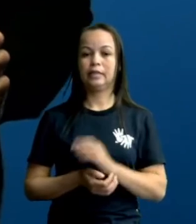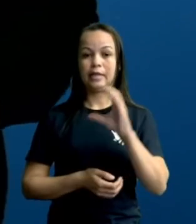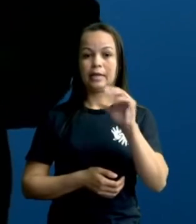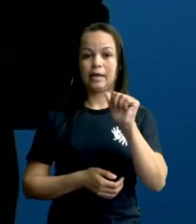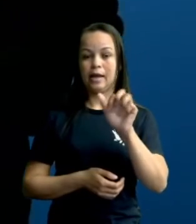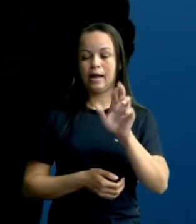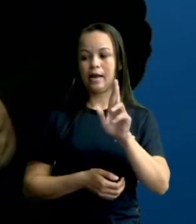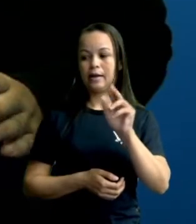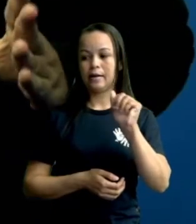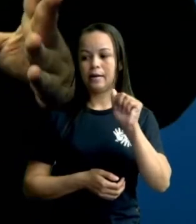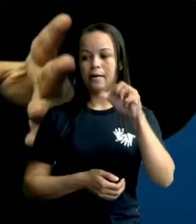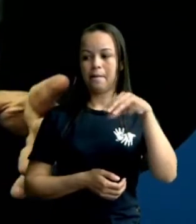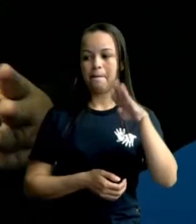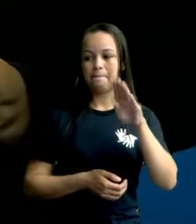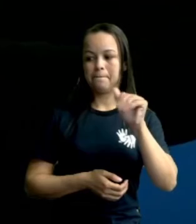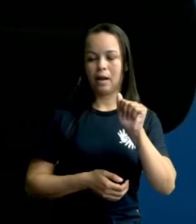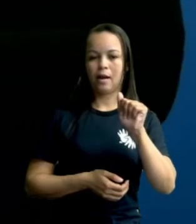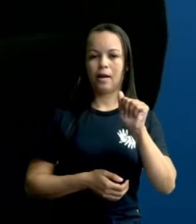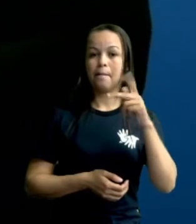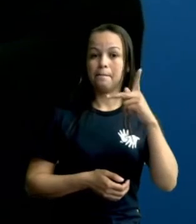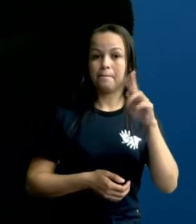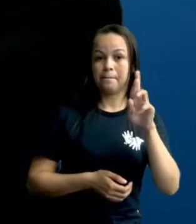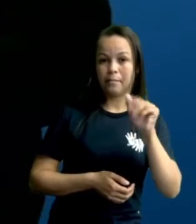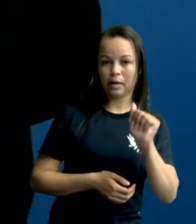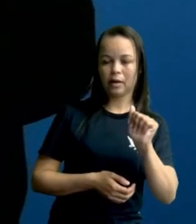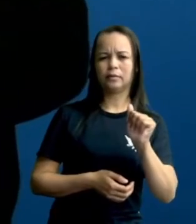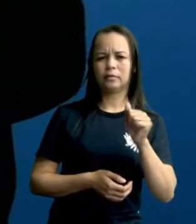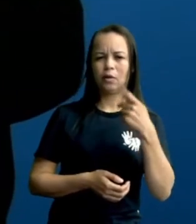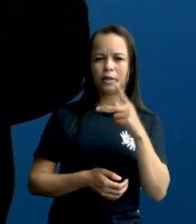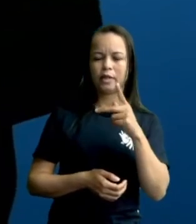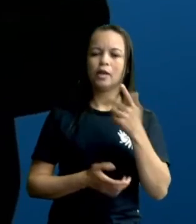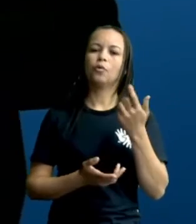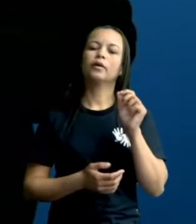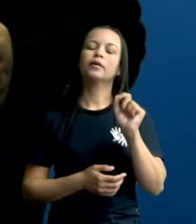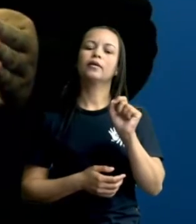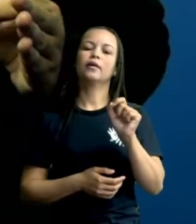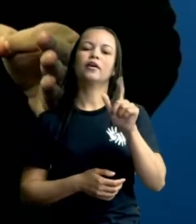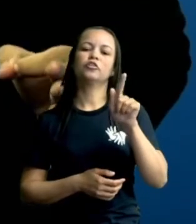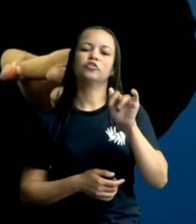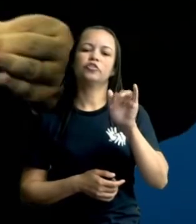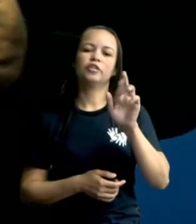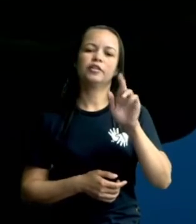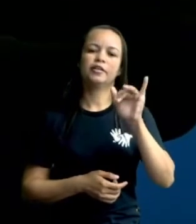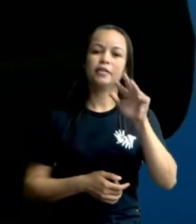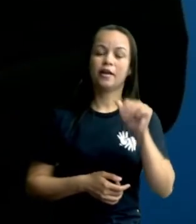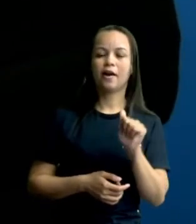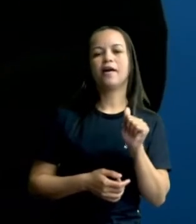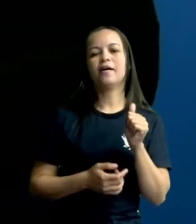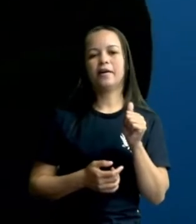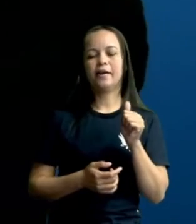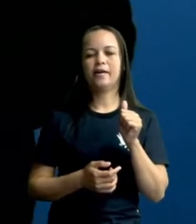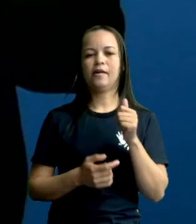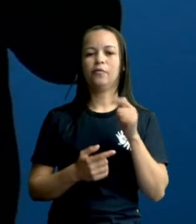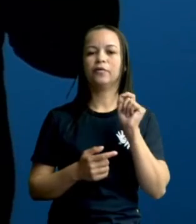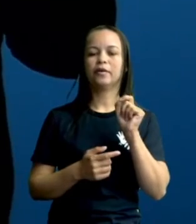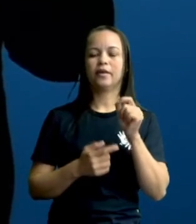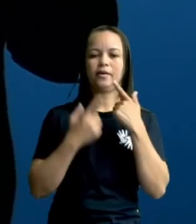caramba. Ou seja, aqui, gíria, tá bom? E se tem uma gíria, é linguagem